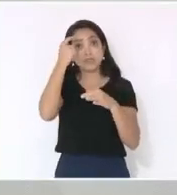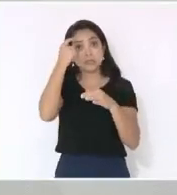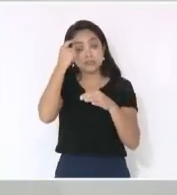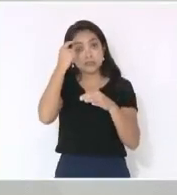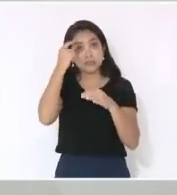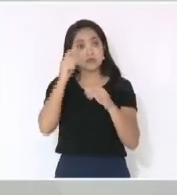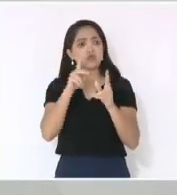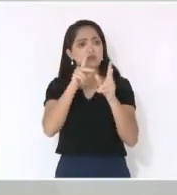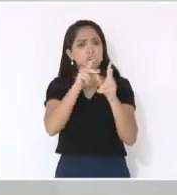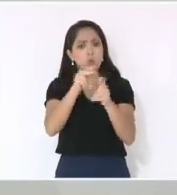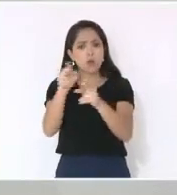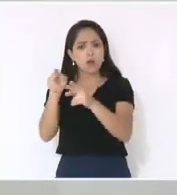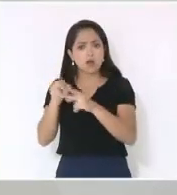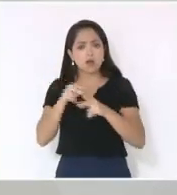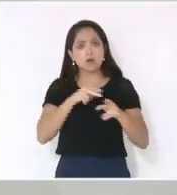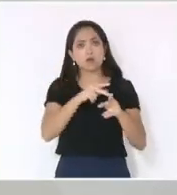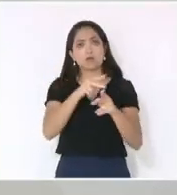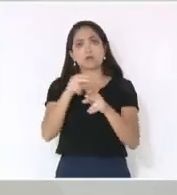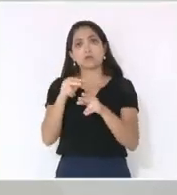mesma forma.